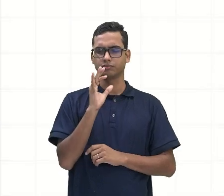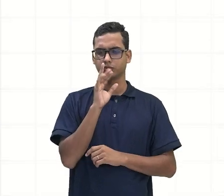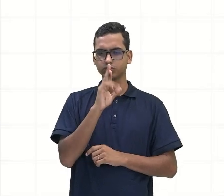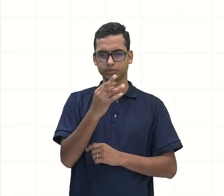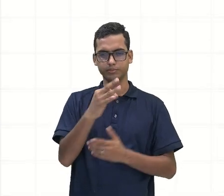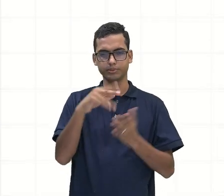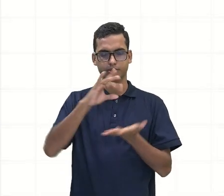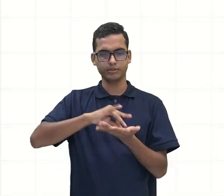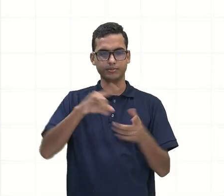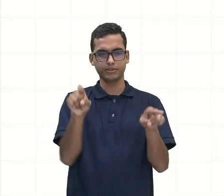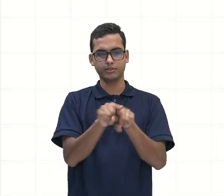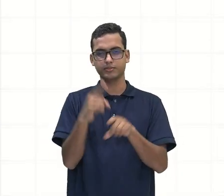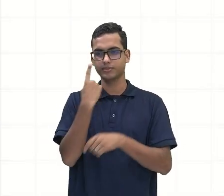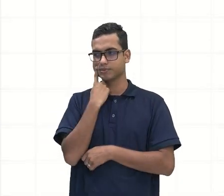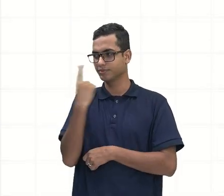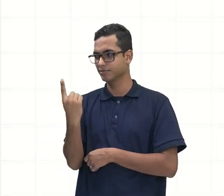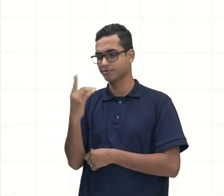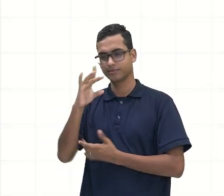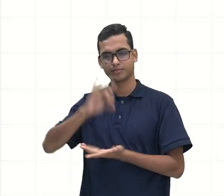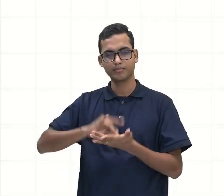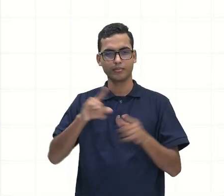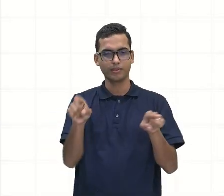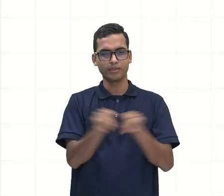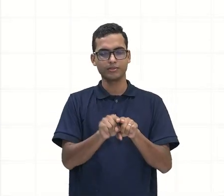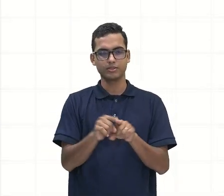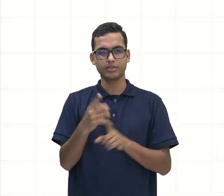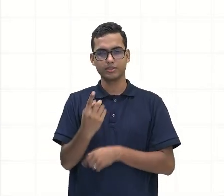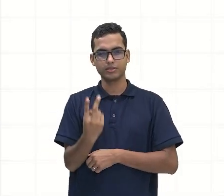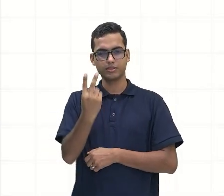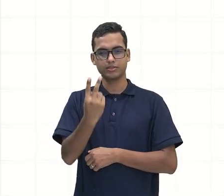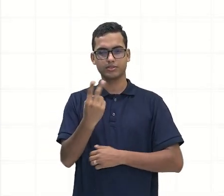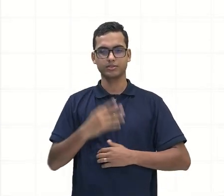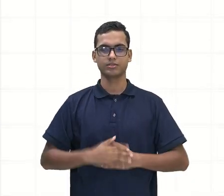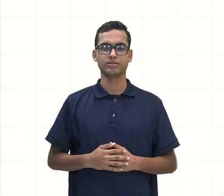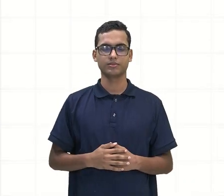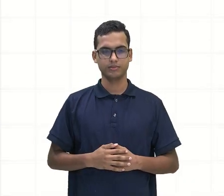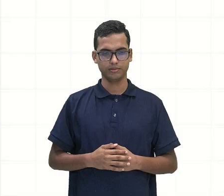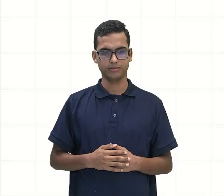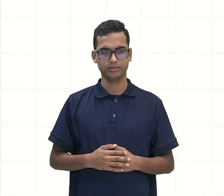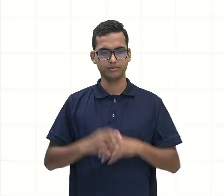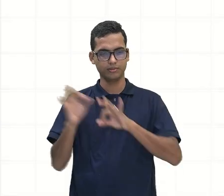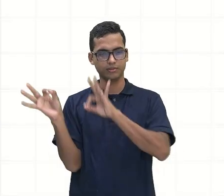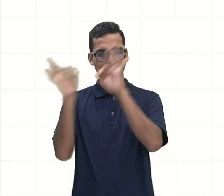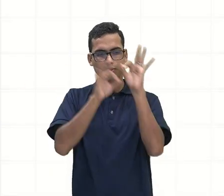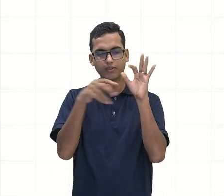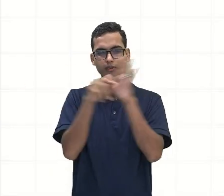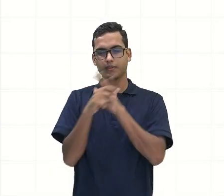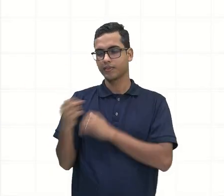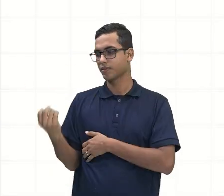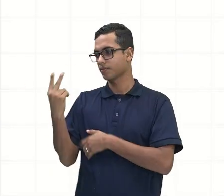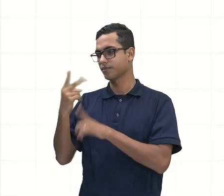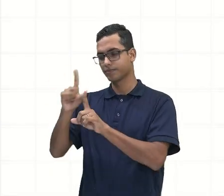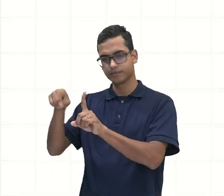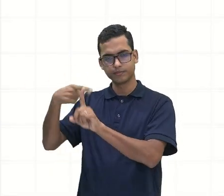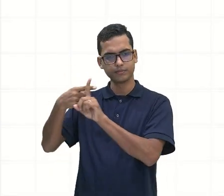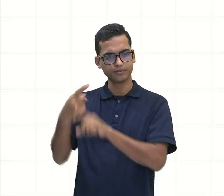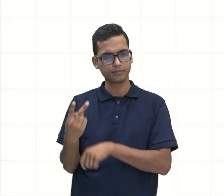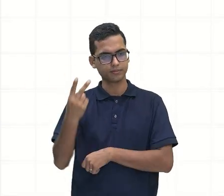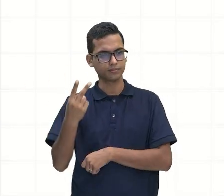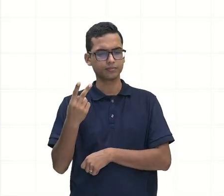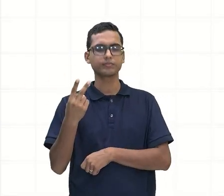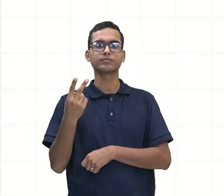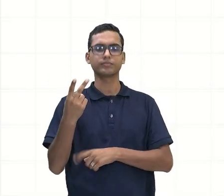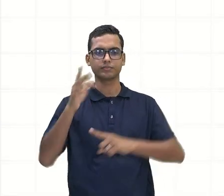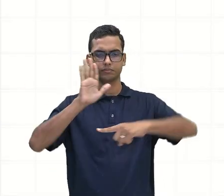Menos 2. Certo. E agora? E agora nós vamos fazer a conta, né? Ó, 4